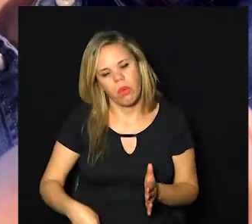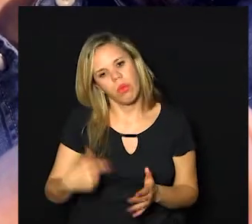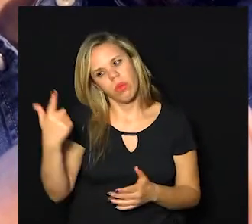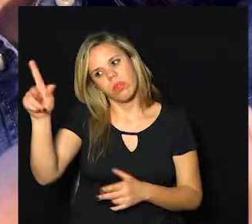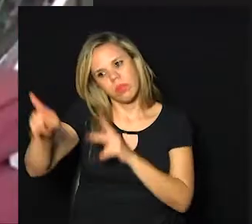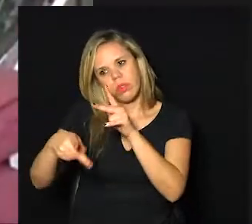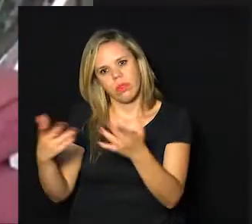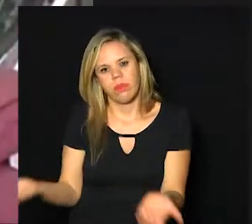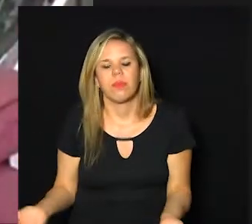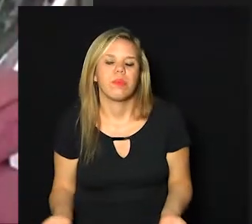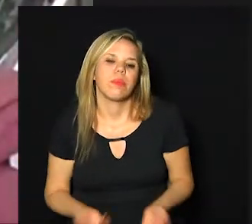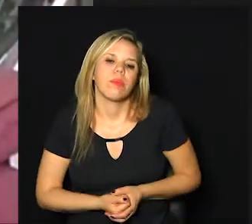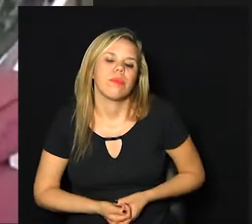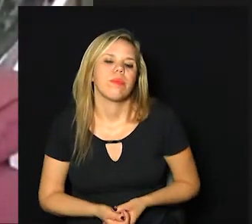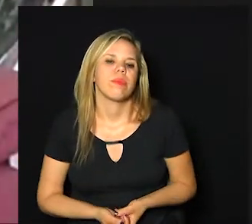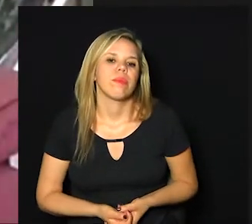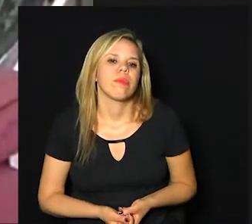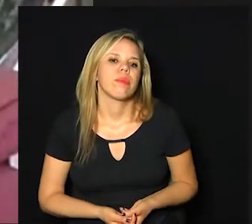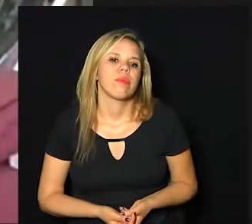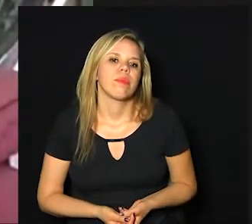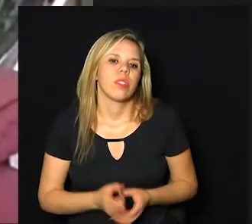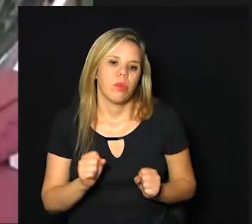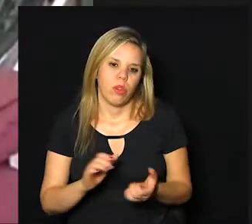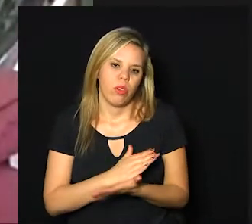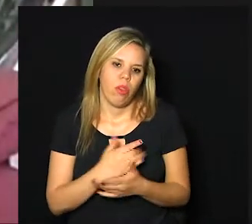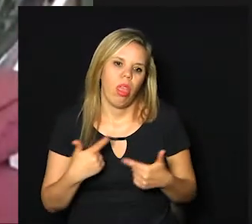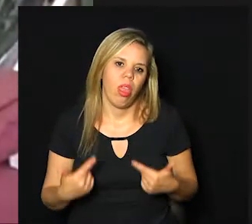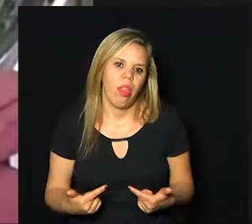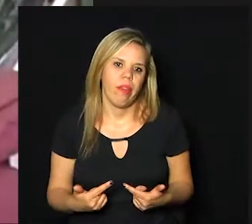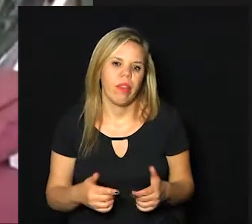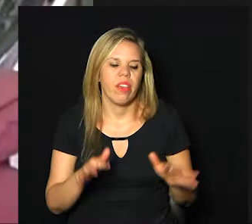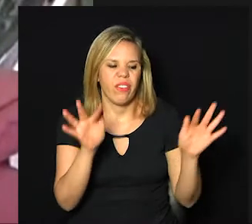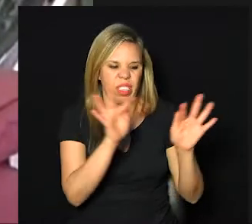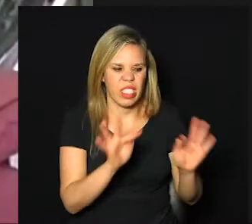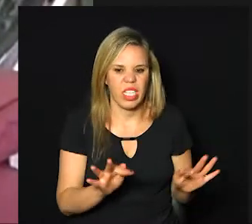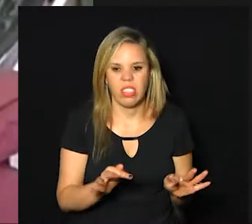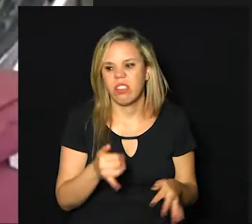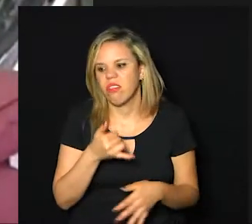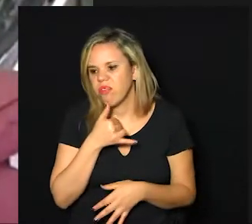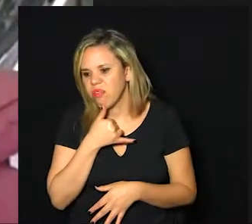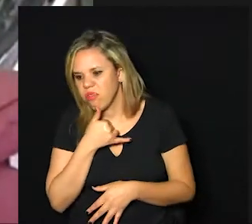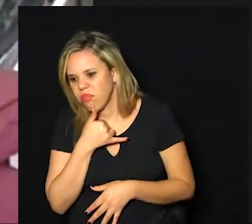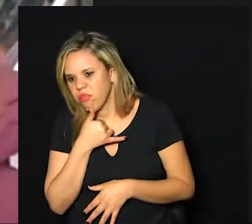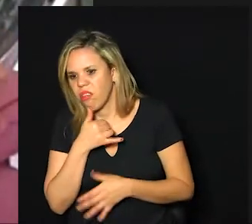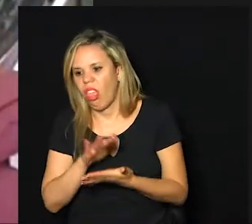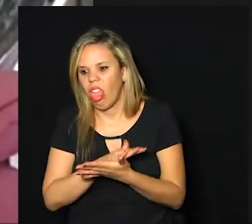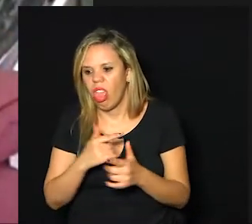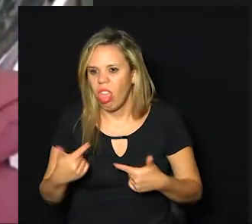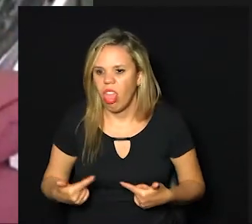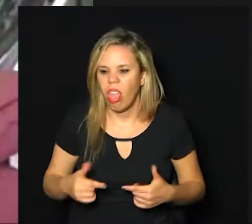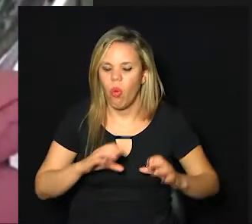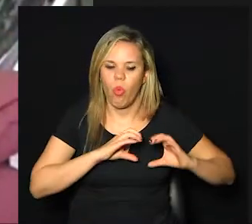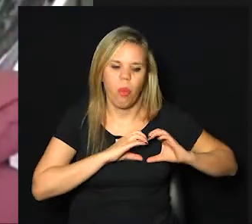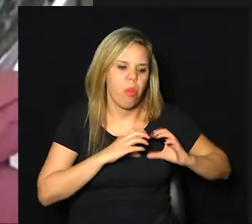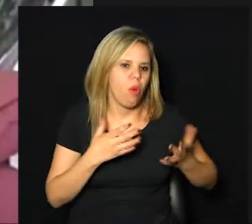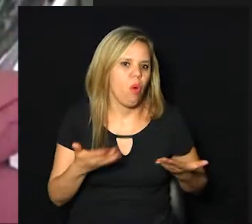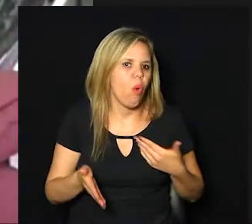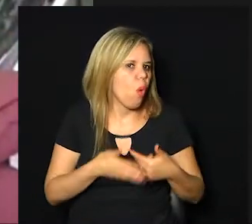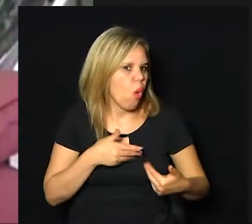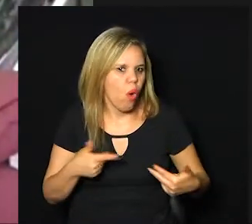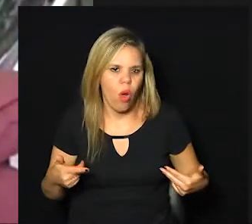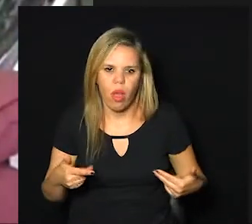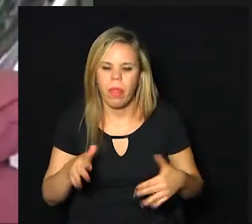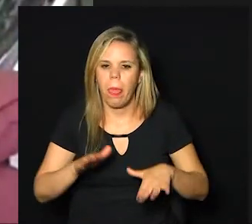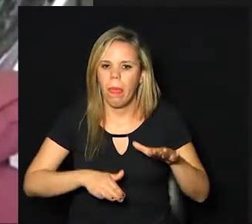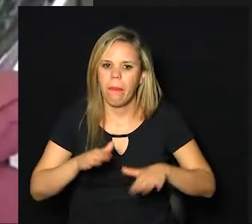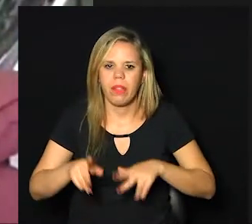do outro. Uhum. Então, pode incomodar a felicidade, pode incomodar a infelicidade, o amor, pode incomodar, depende